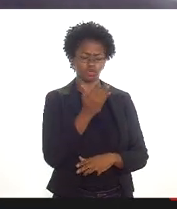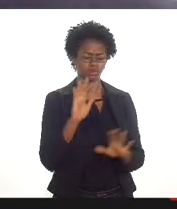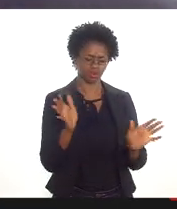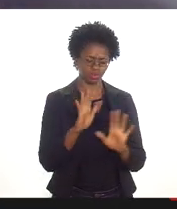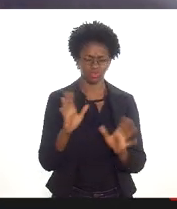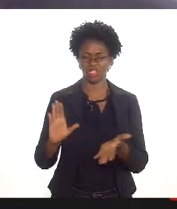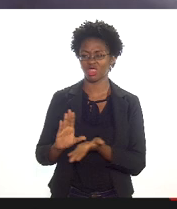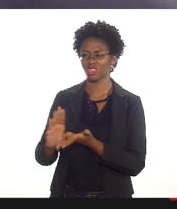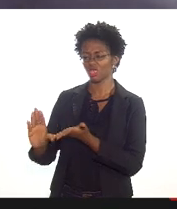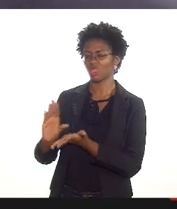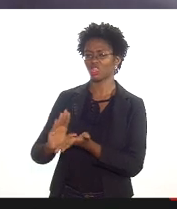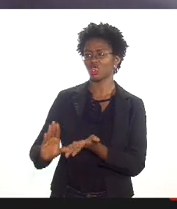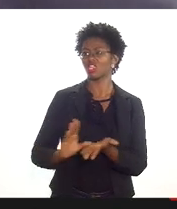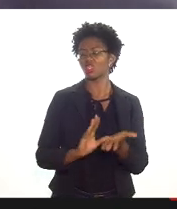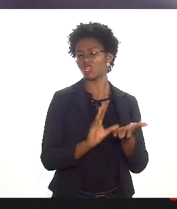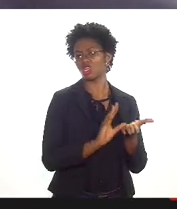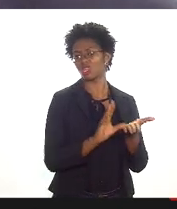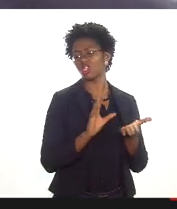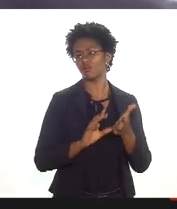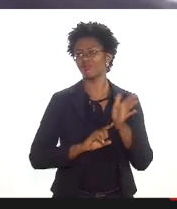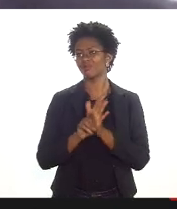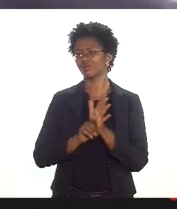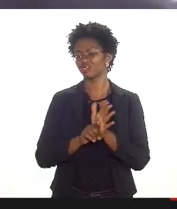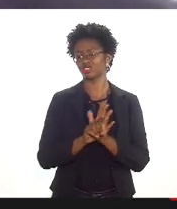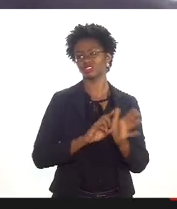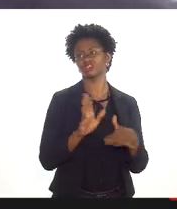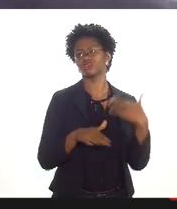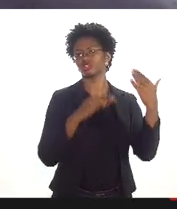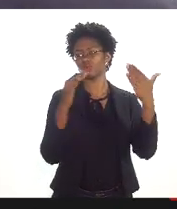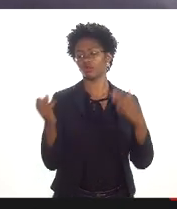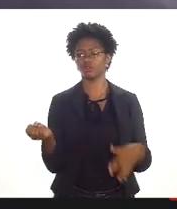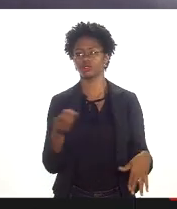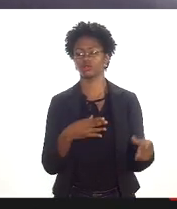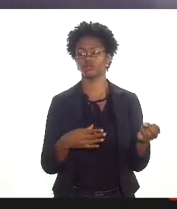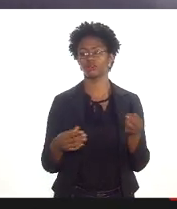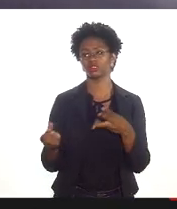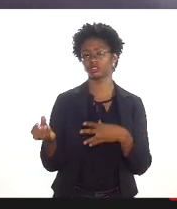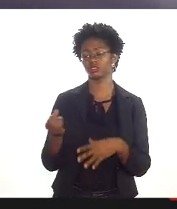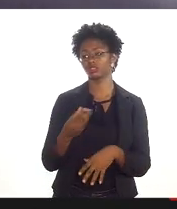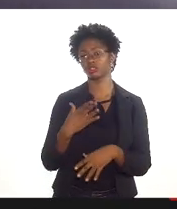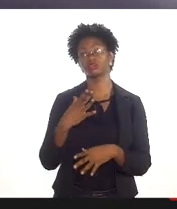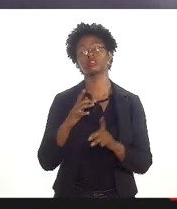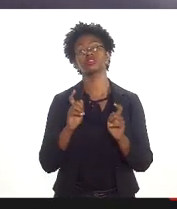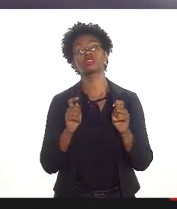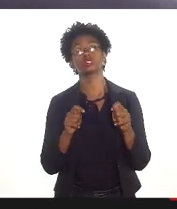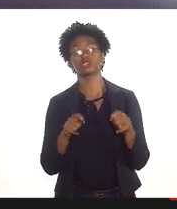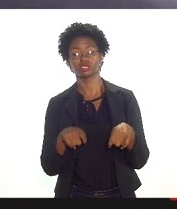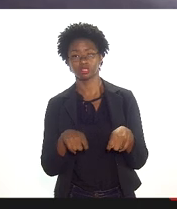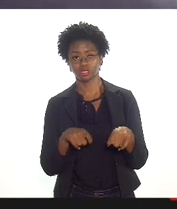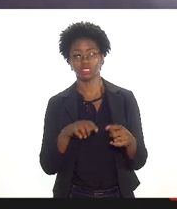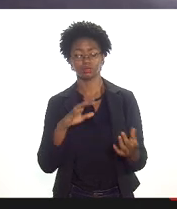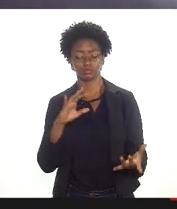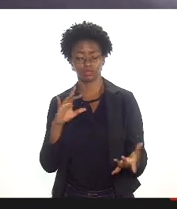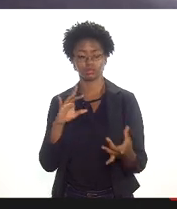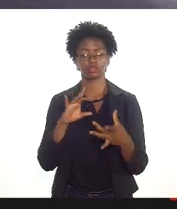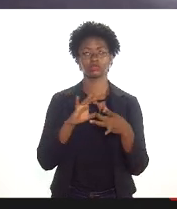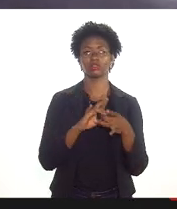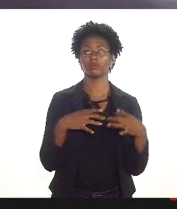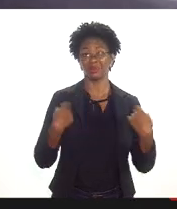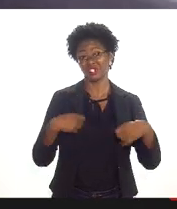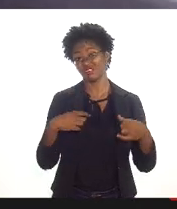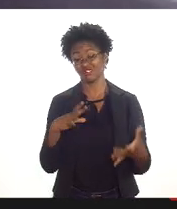investimentos em pesquisa e desenvolvimento e inovação podem ser relacionados, têm que